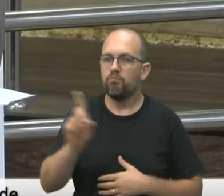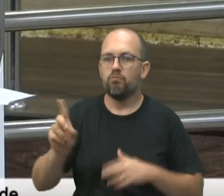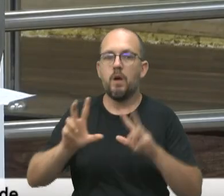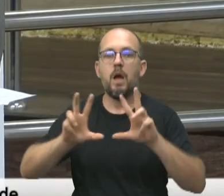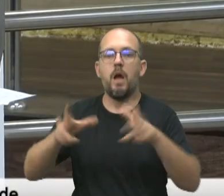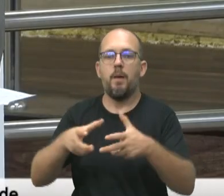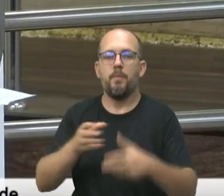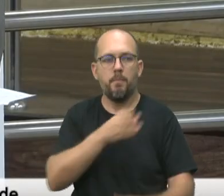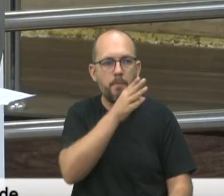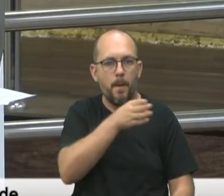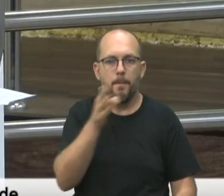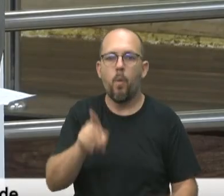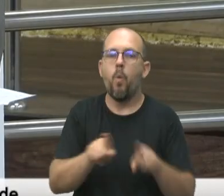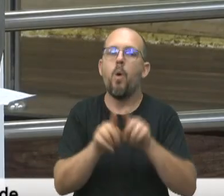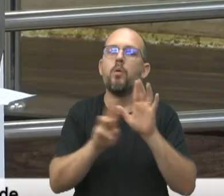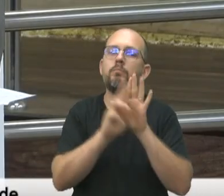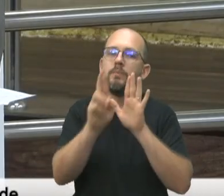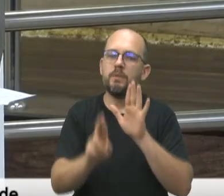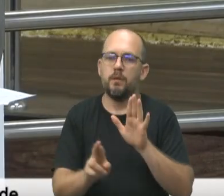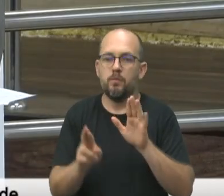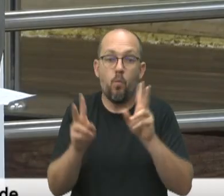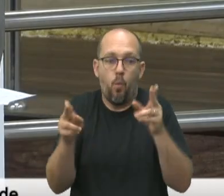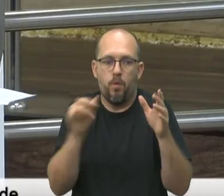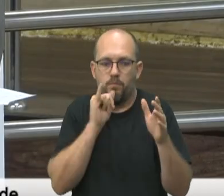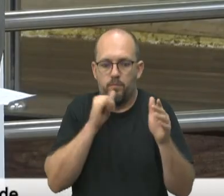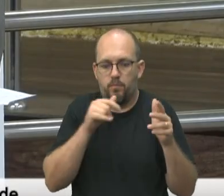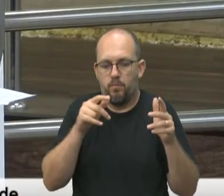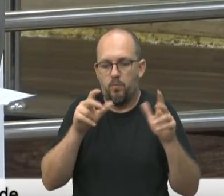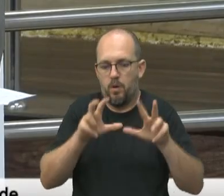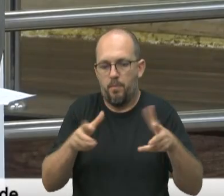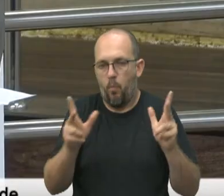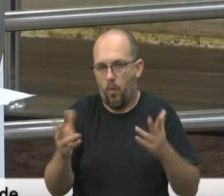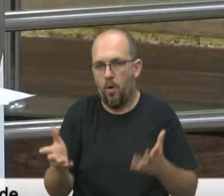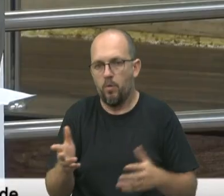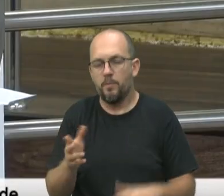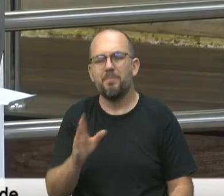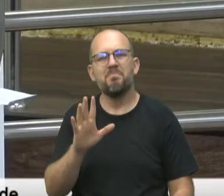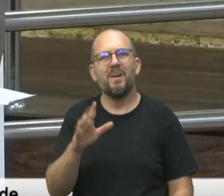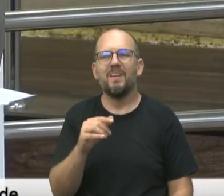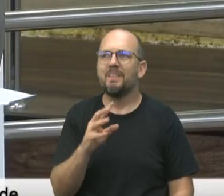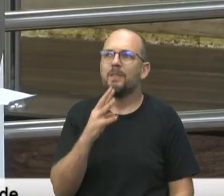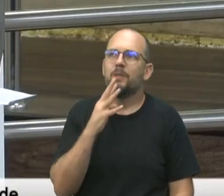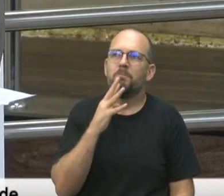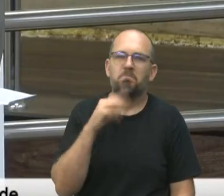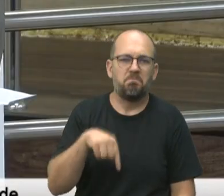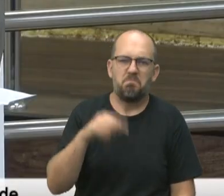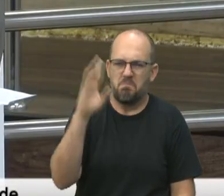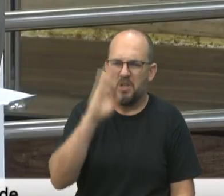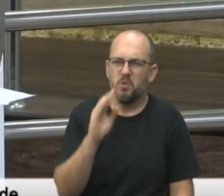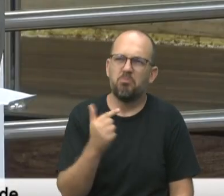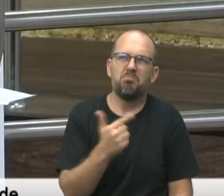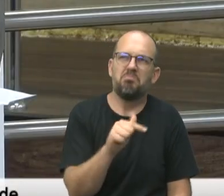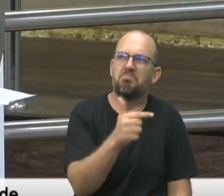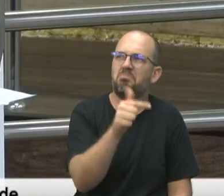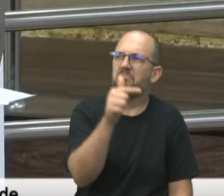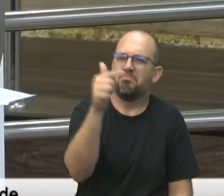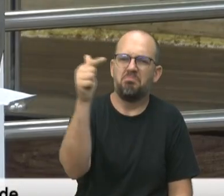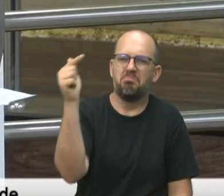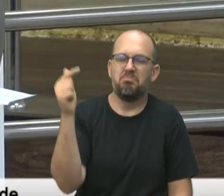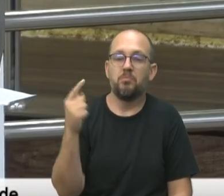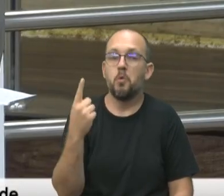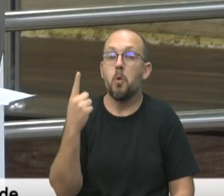essas. Agora, eu não conheço uma casa legislativa no Brasil onde nós sejamos maioria